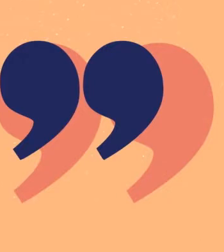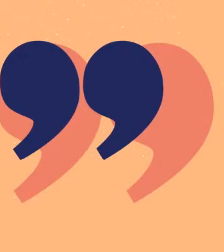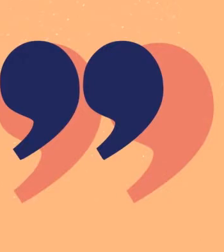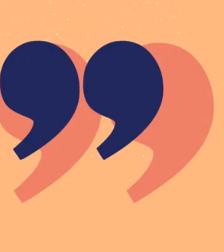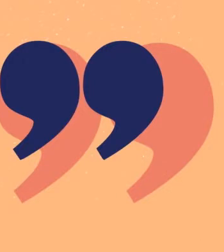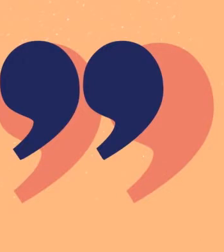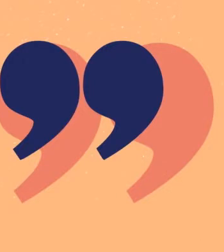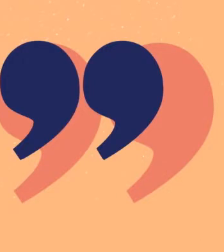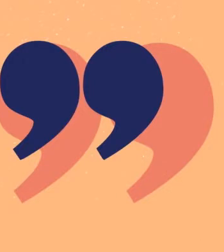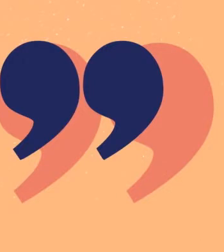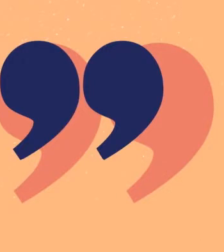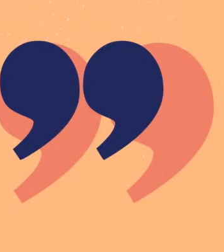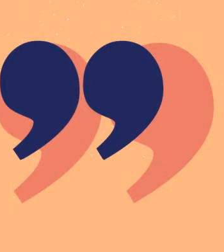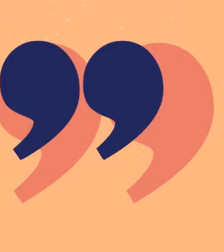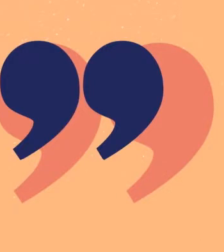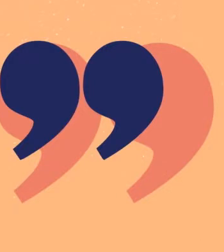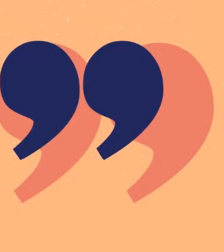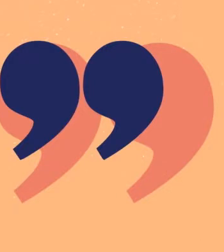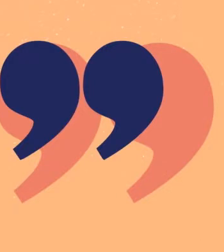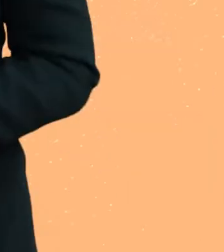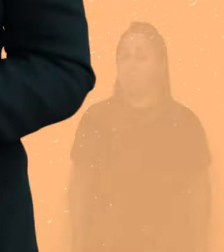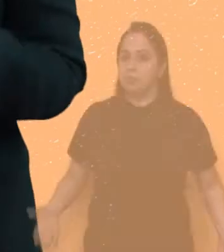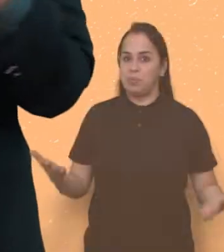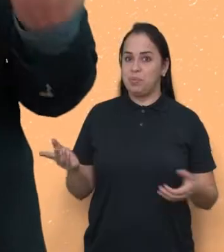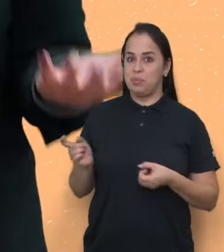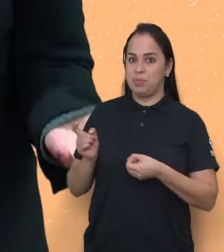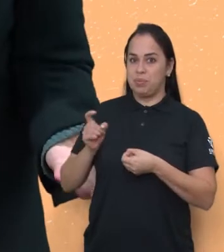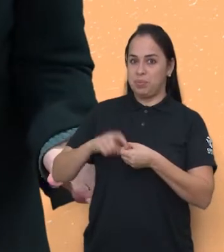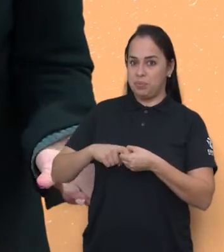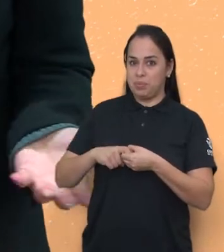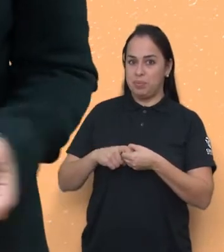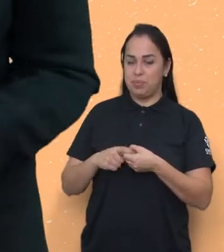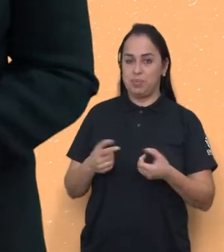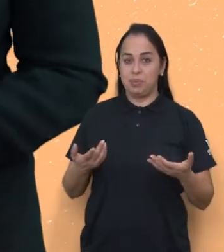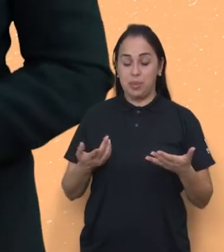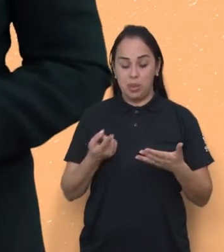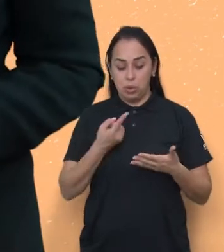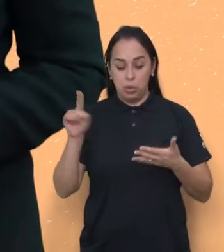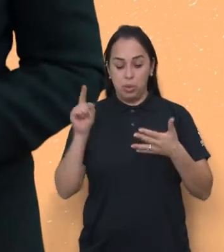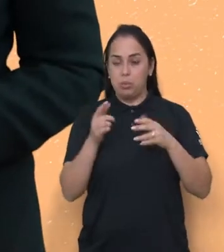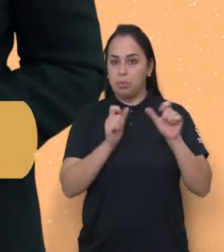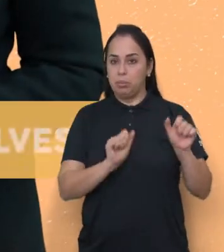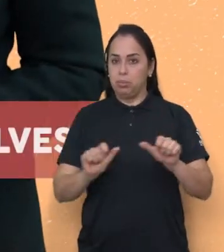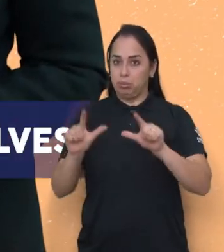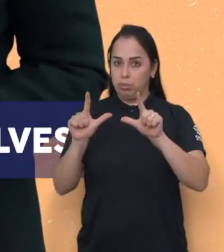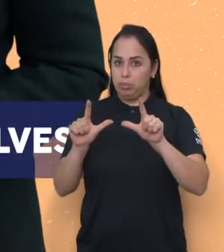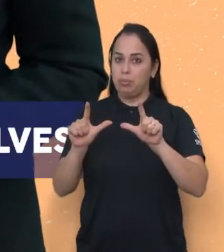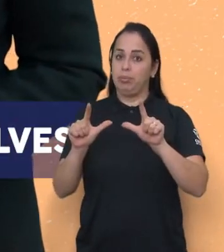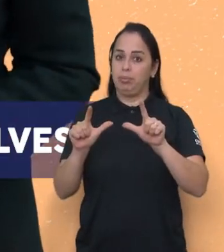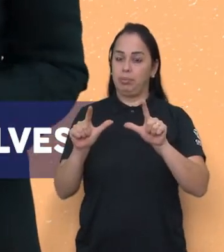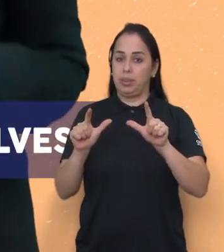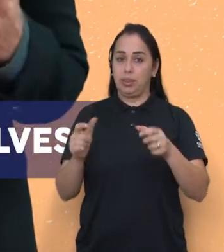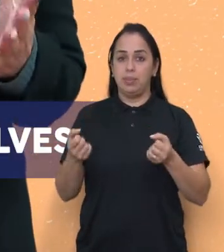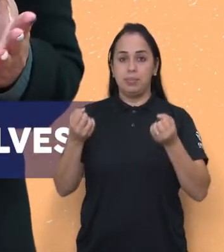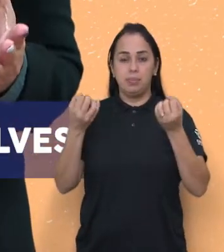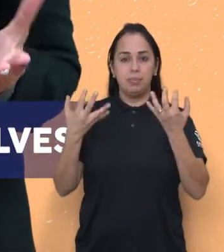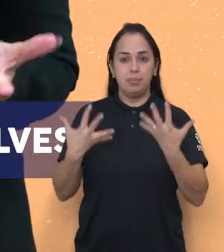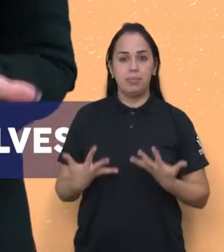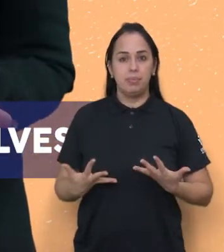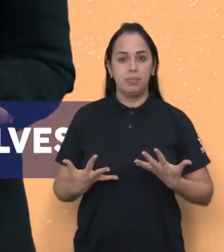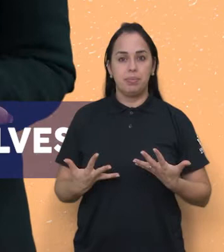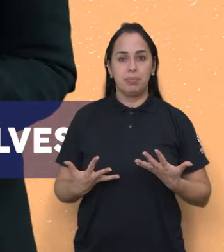E aí E aí nós estamos de volta Nesse último bloco do com a palavra